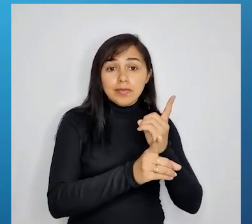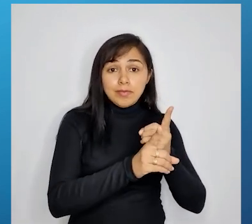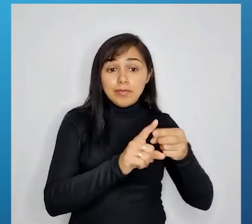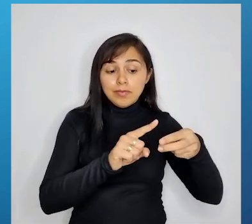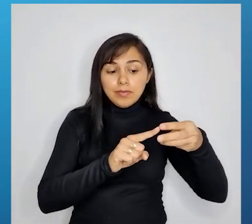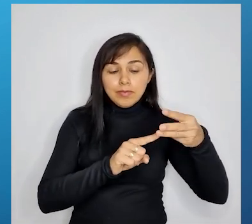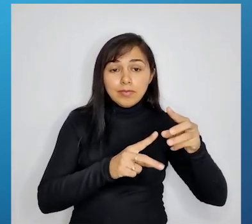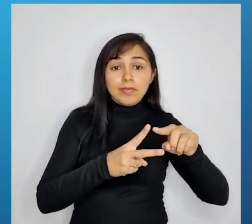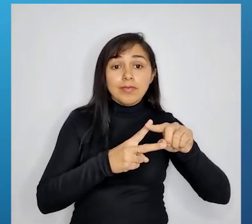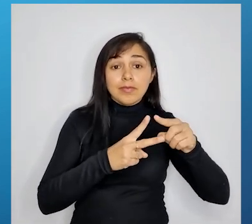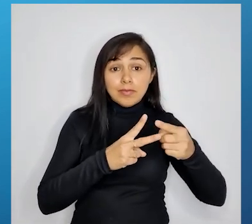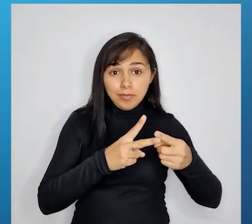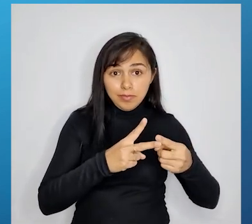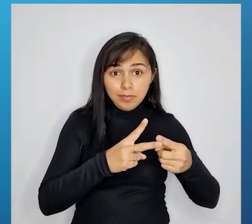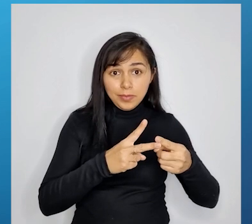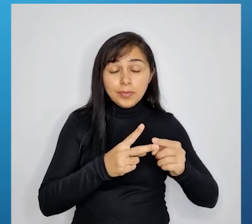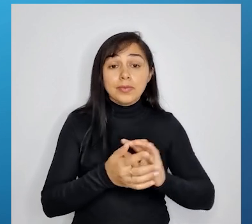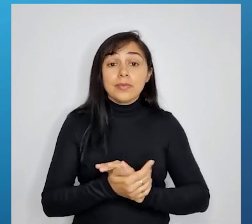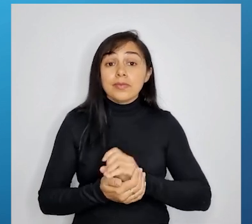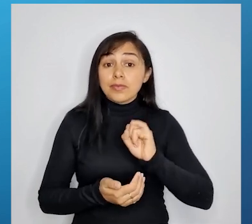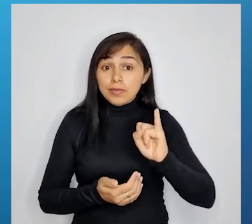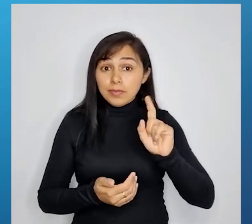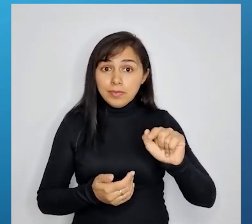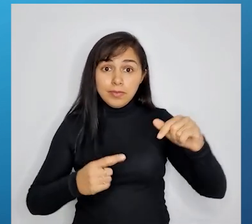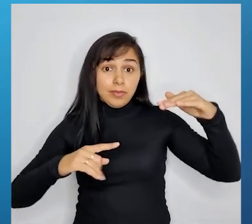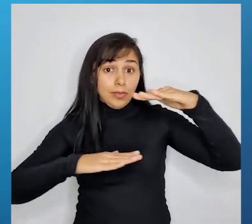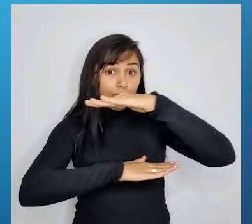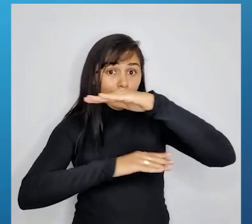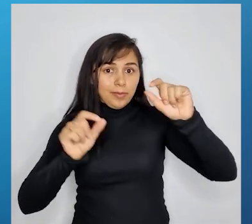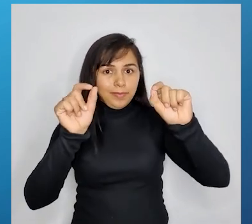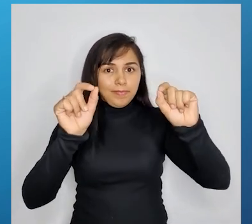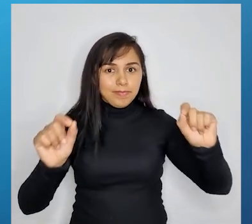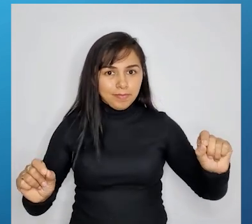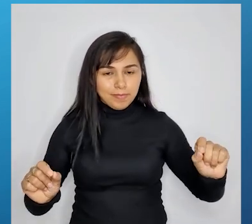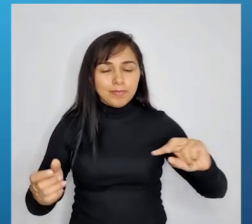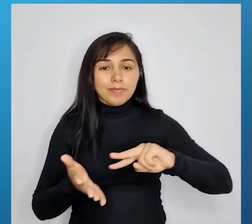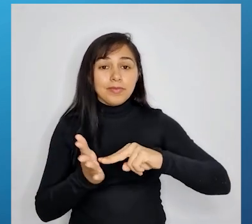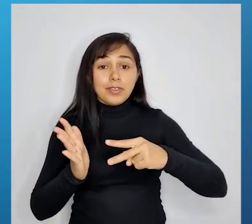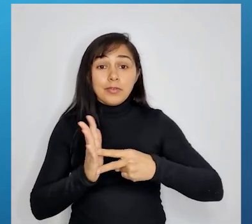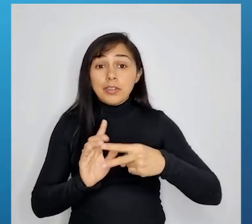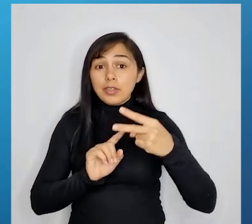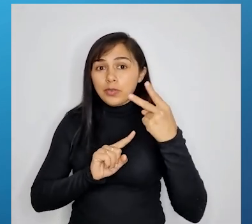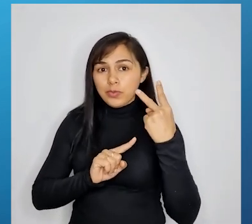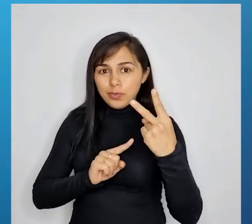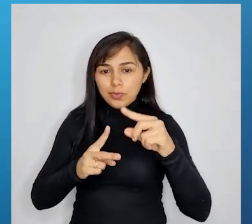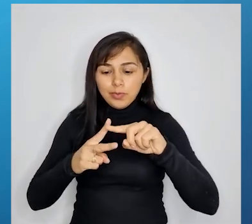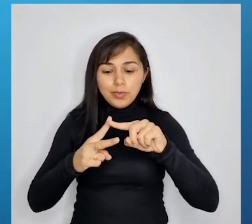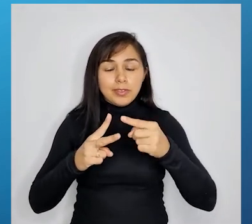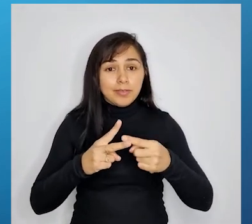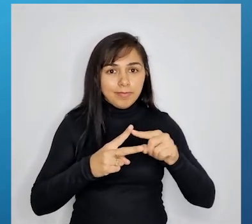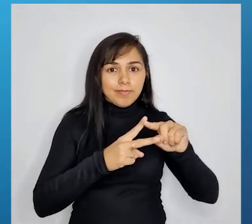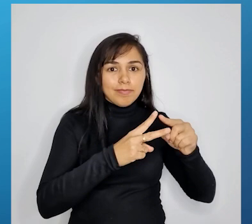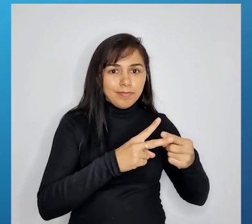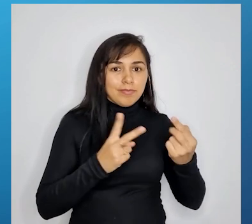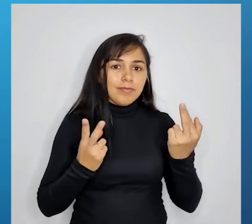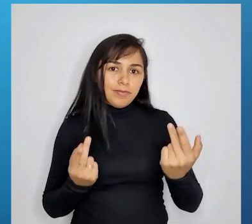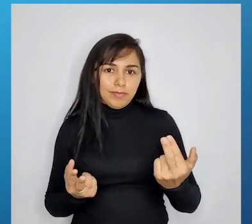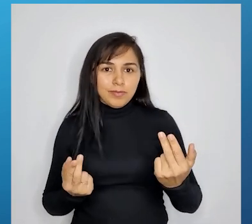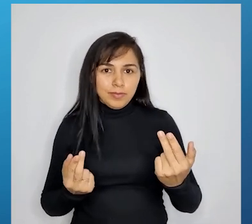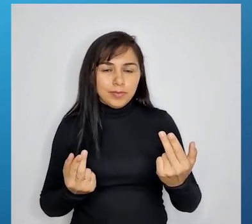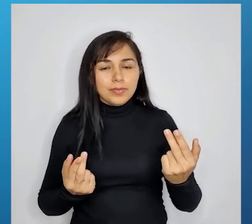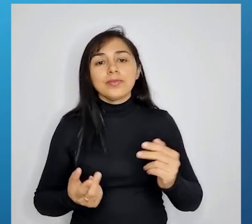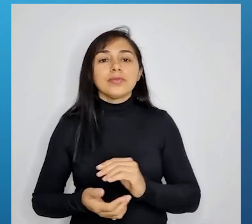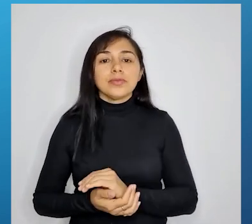3. E ele fala que é um trapézio isósceles, né? E somente isso. Então, olha só, se é isósceles, quer